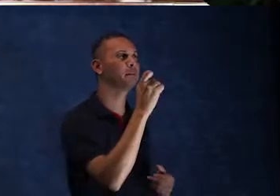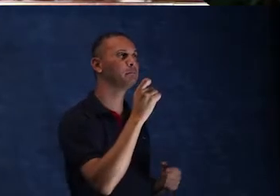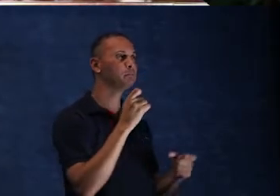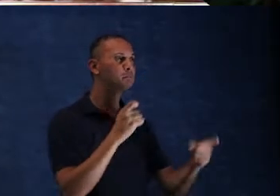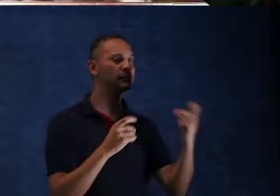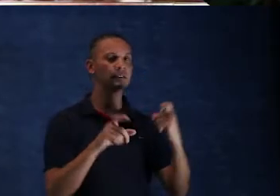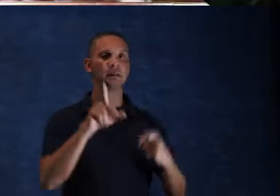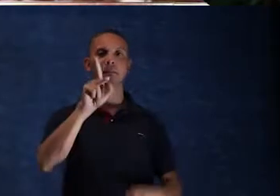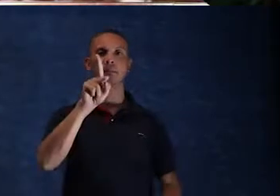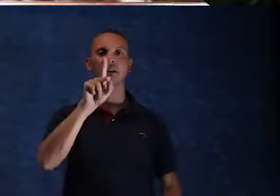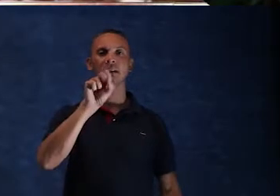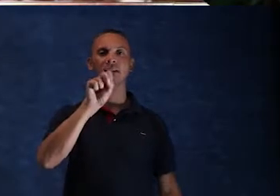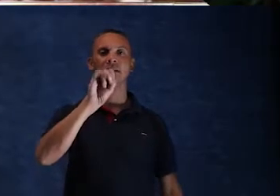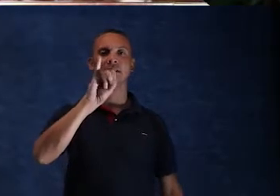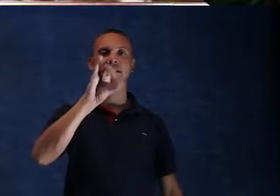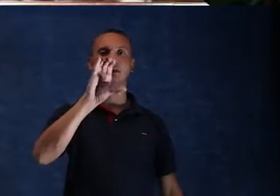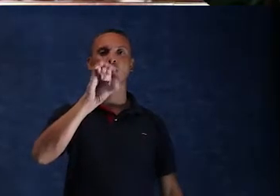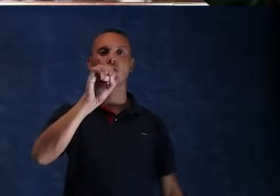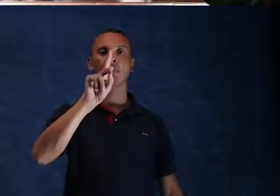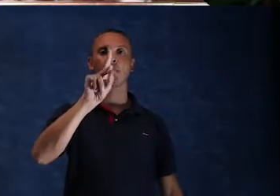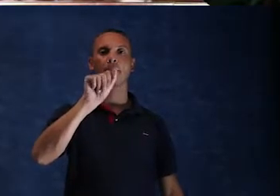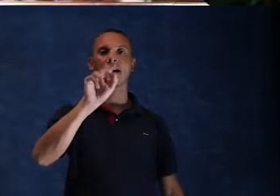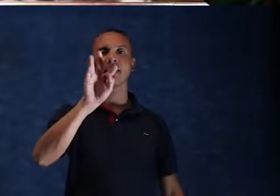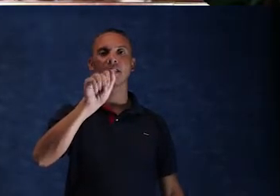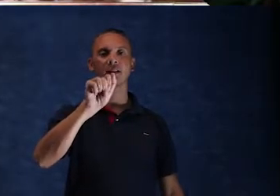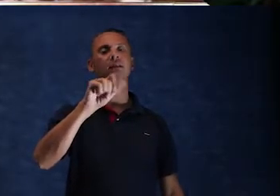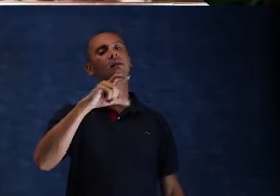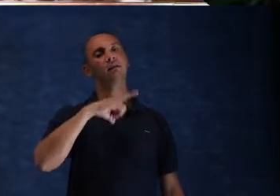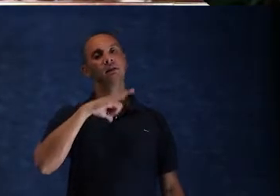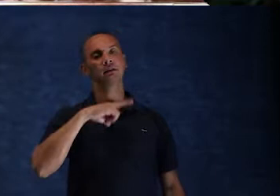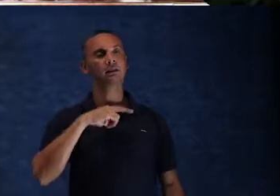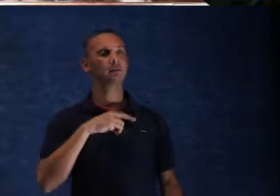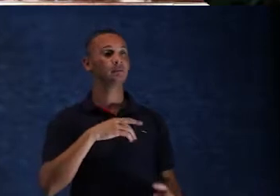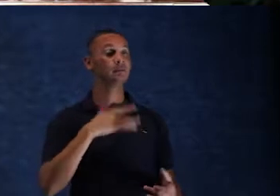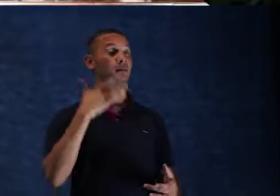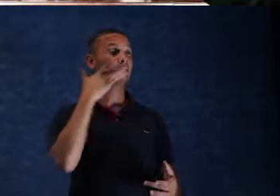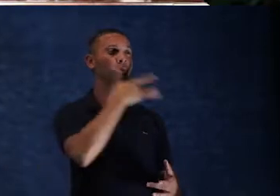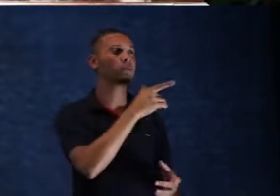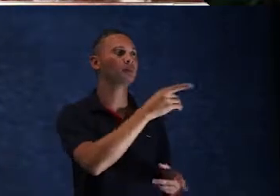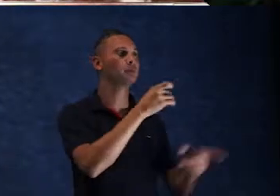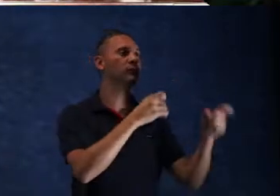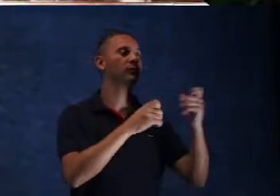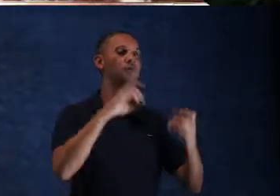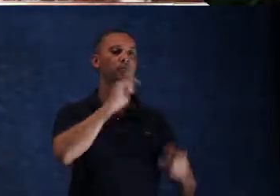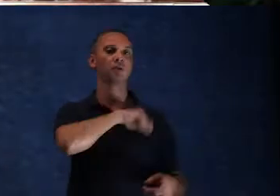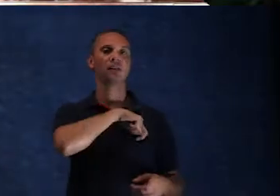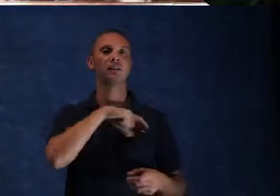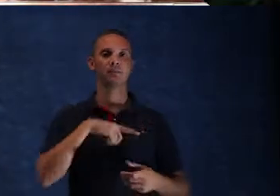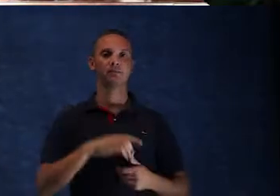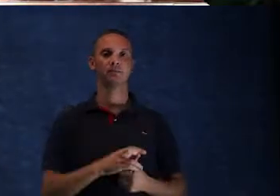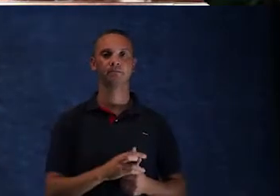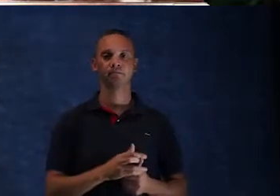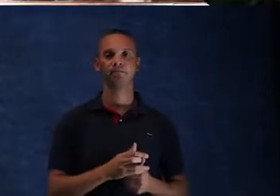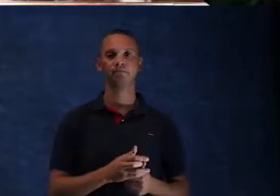mais encontrado com eles, né, nas ruas. Breno. Obrigada, Ana.